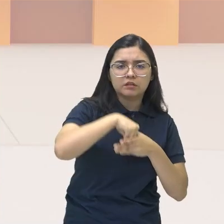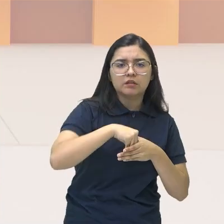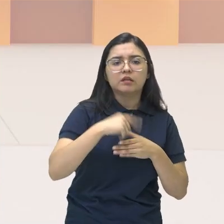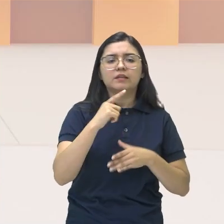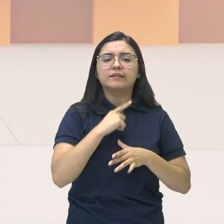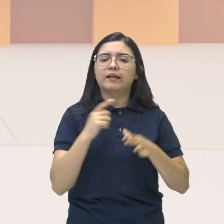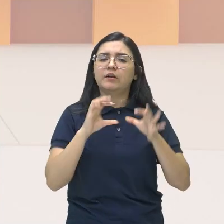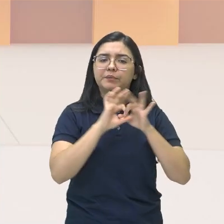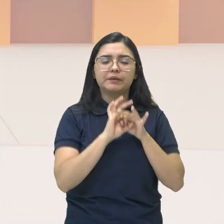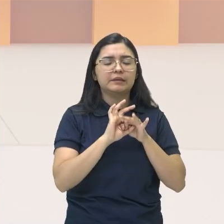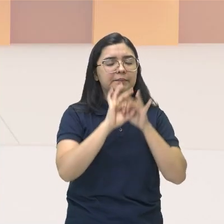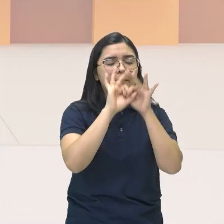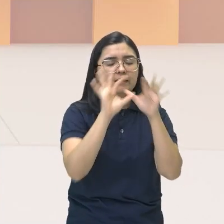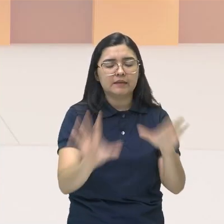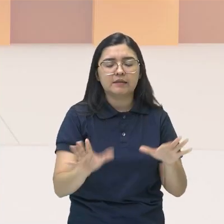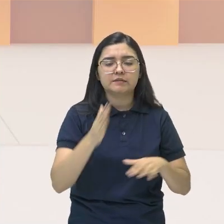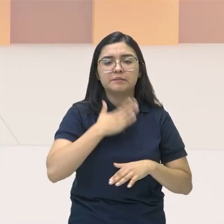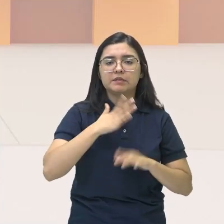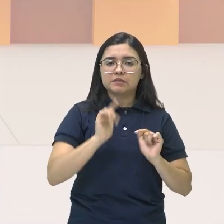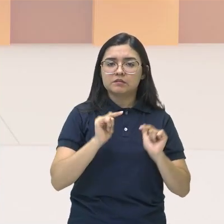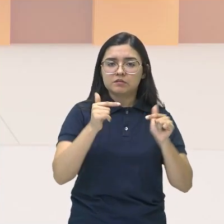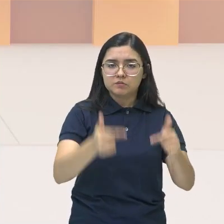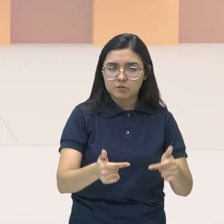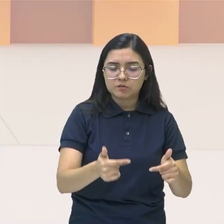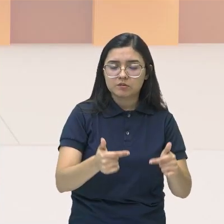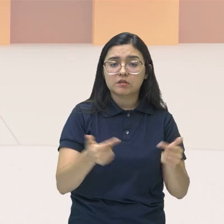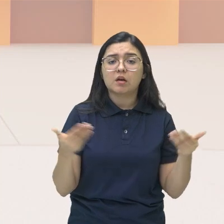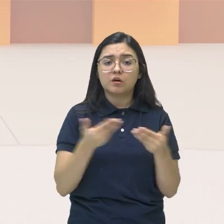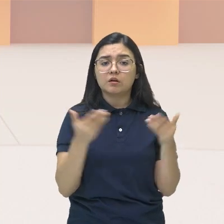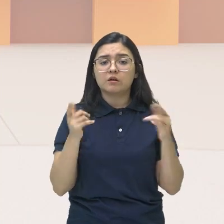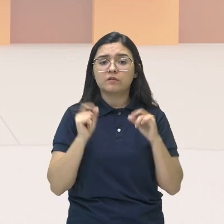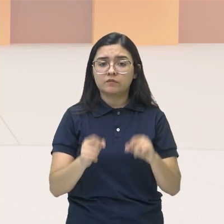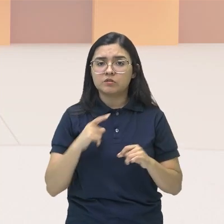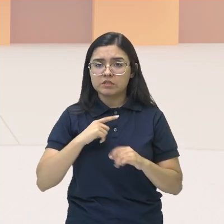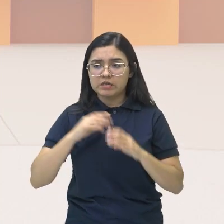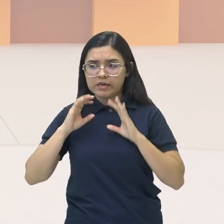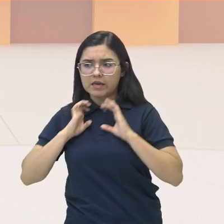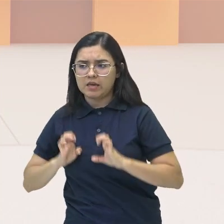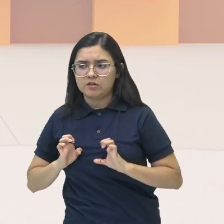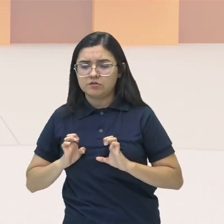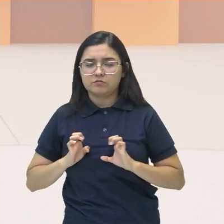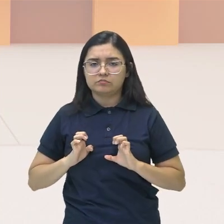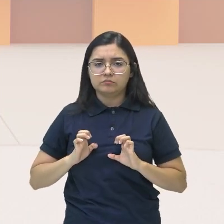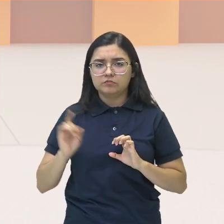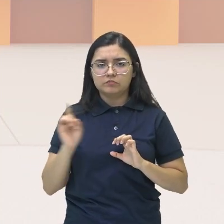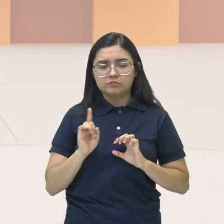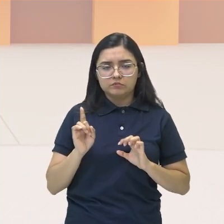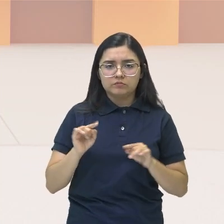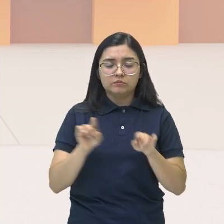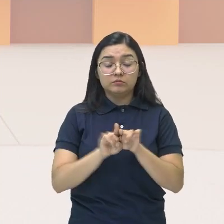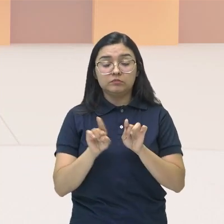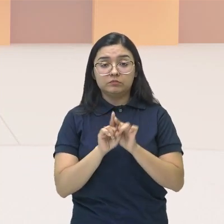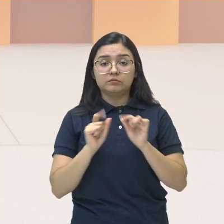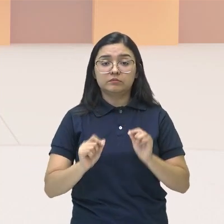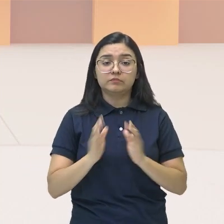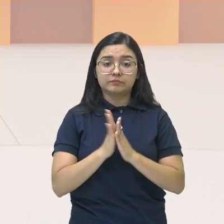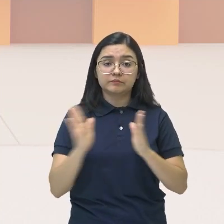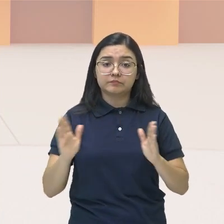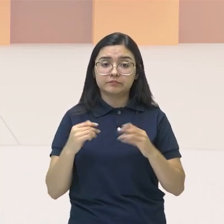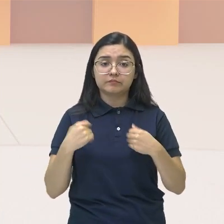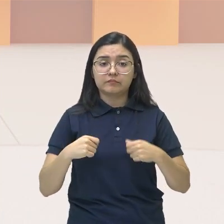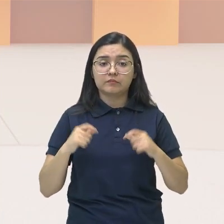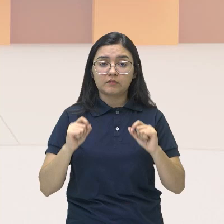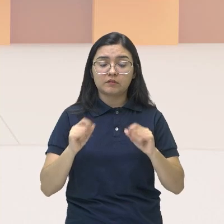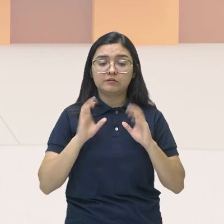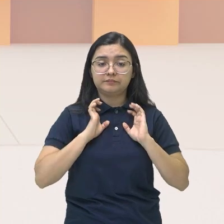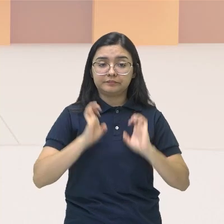mais liberdade nas minhas ações, que eu vou deixar de ser ético, né? Nesse processo todo aí. Então, a